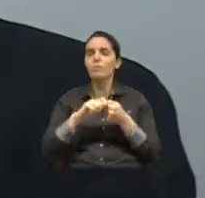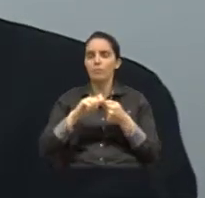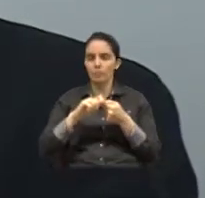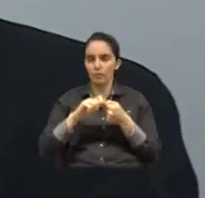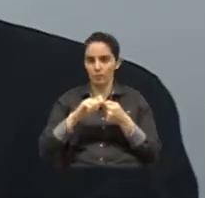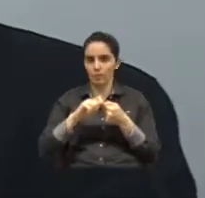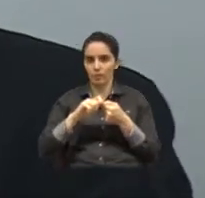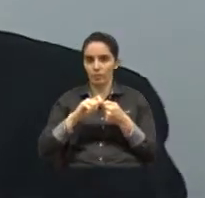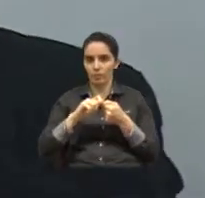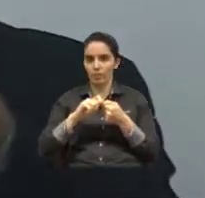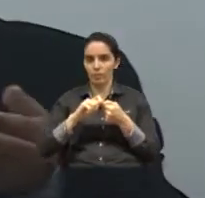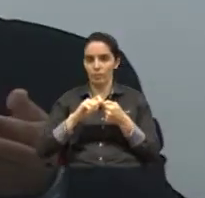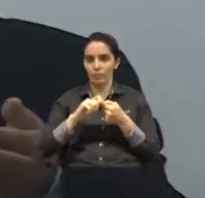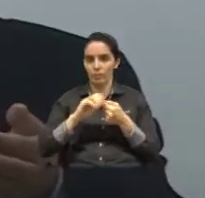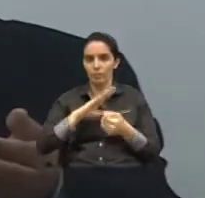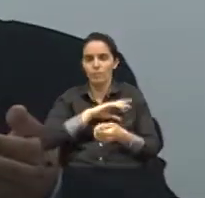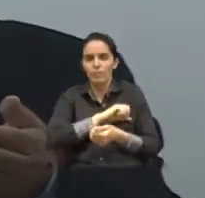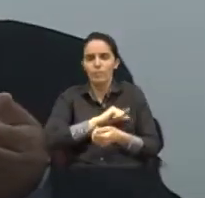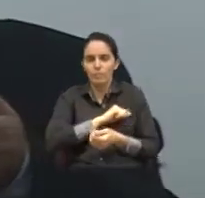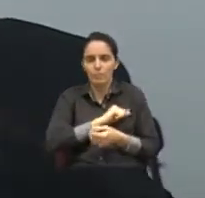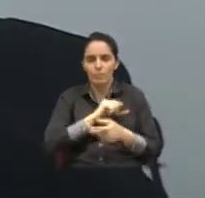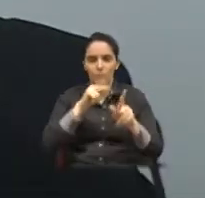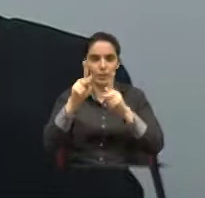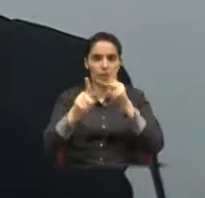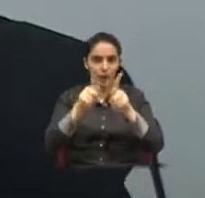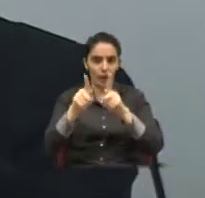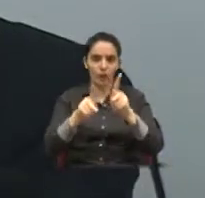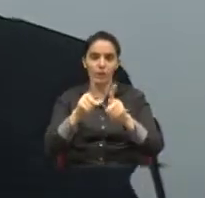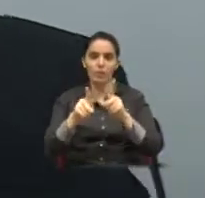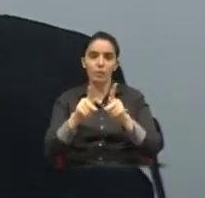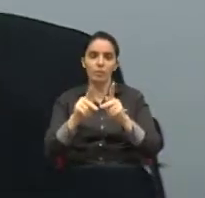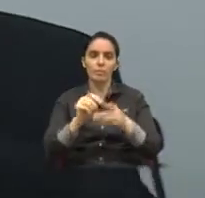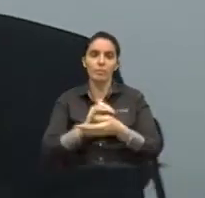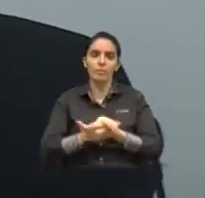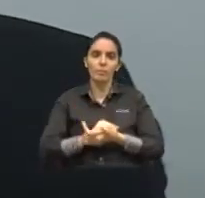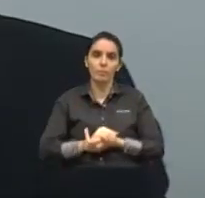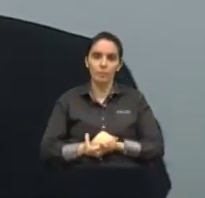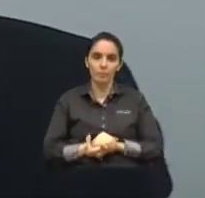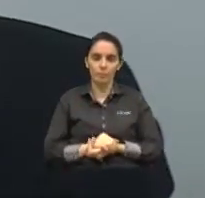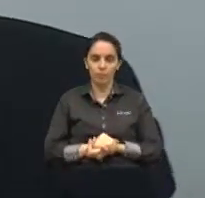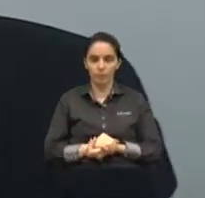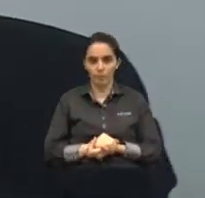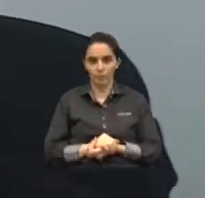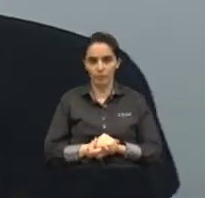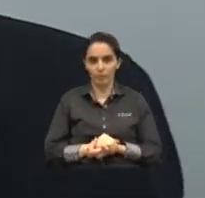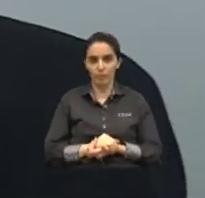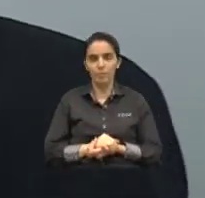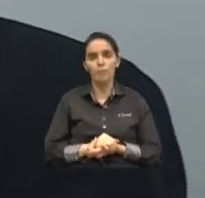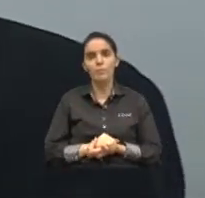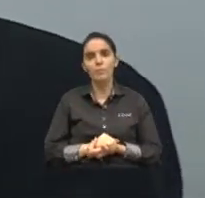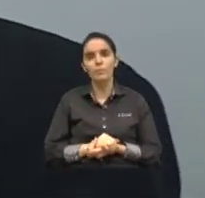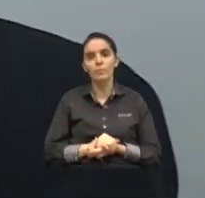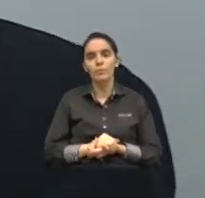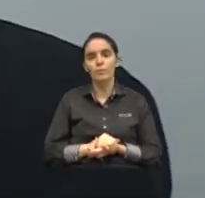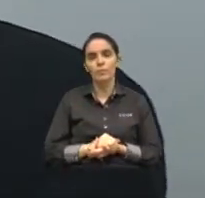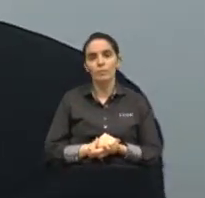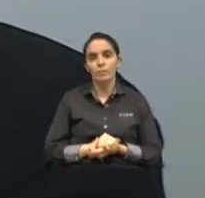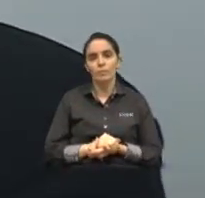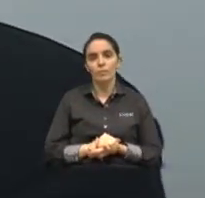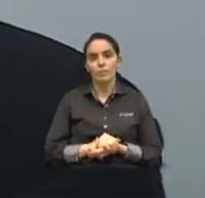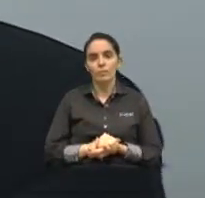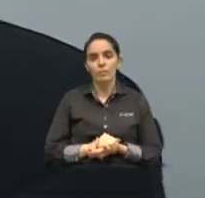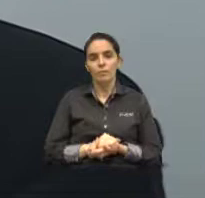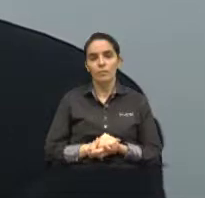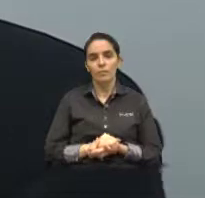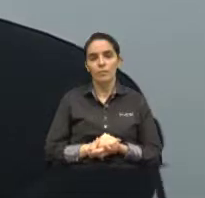amor à população e colocando a sua própria vida em risco, em